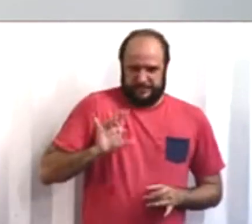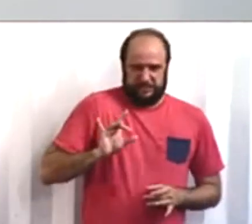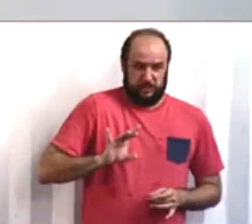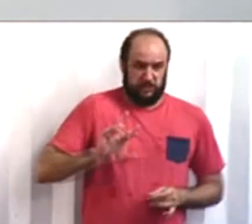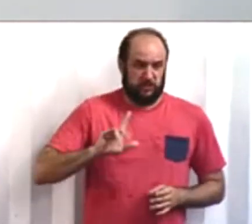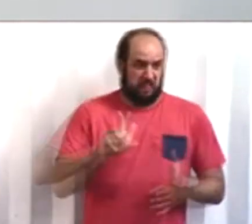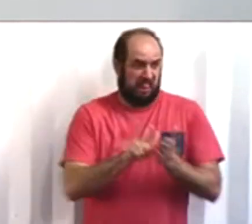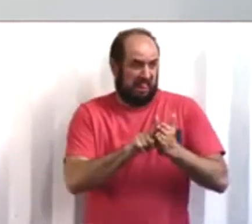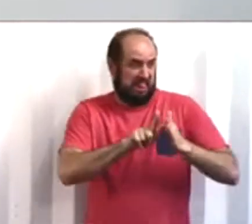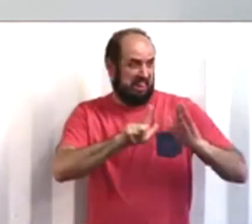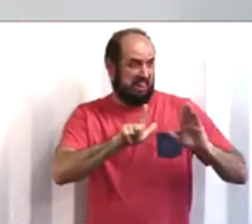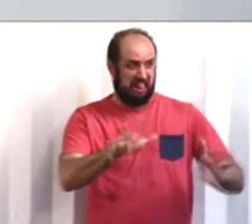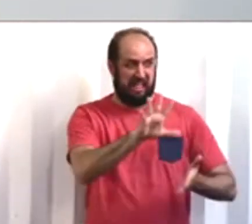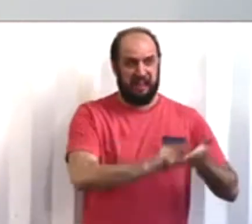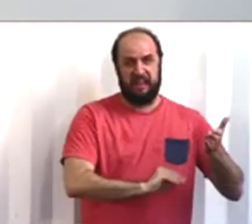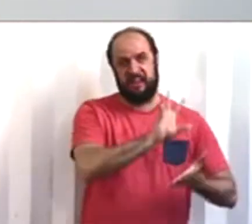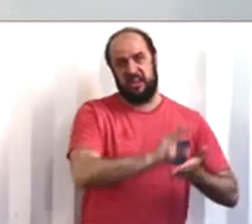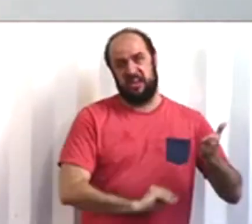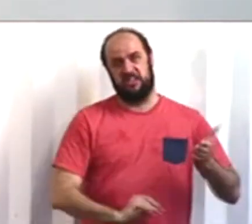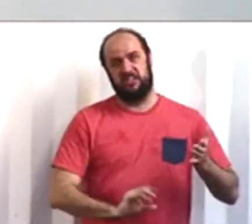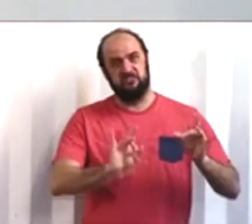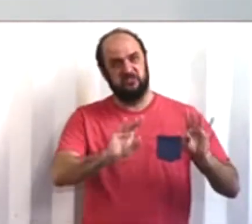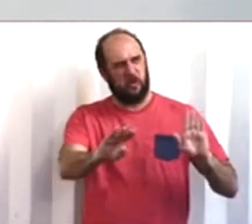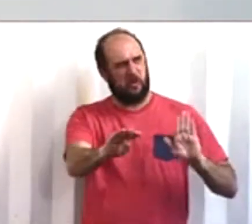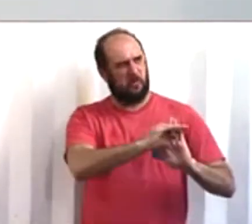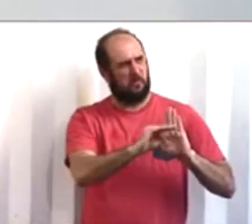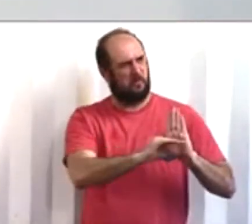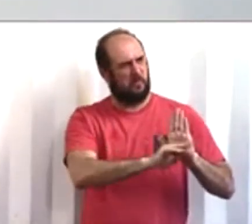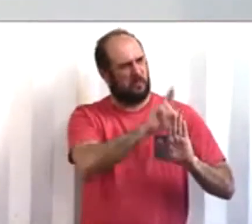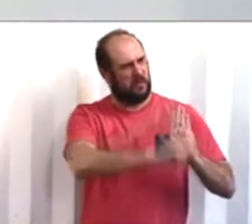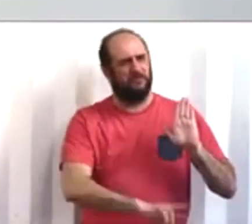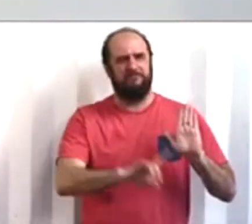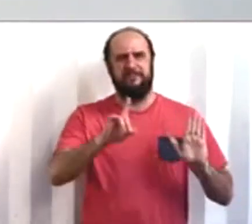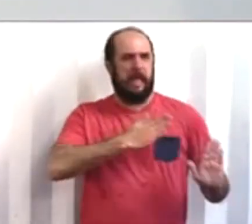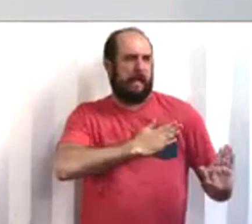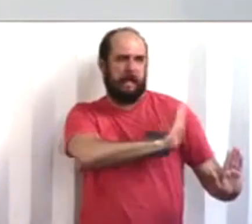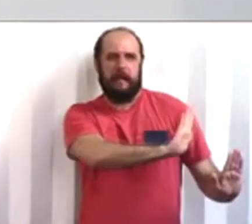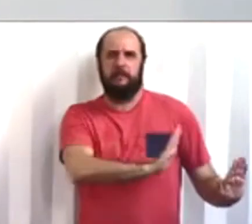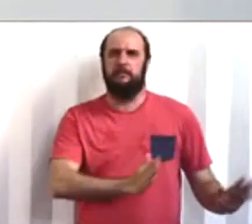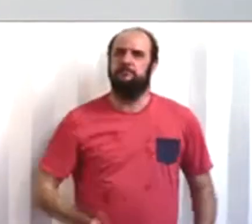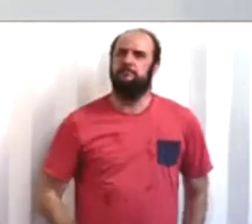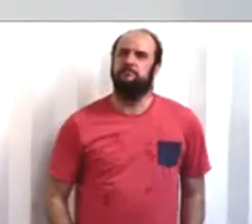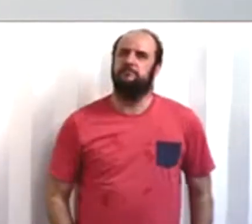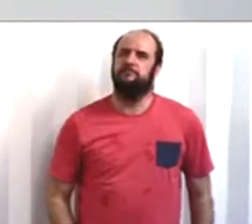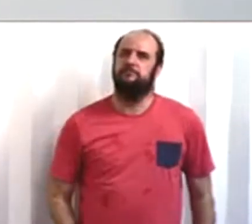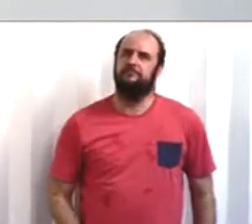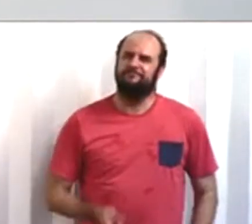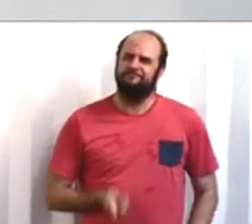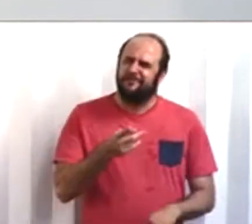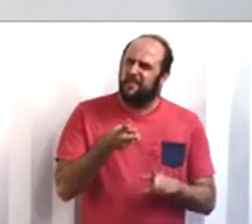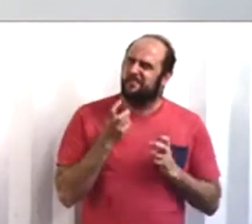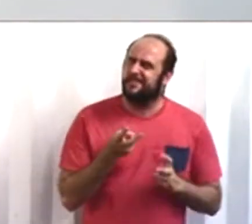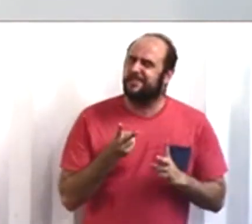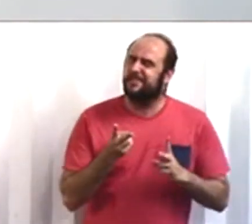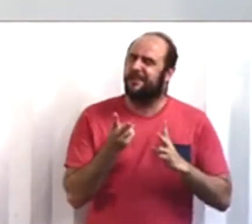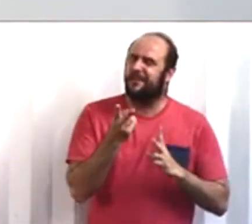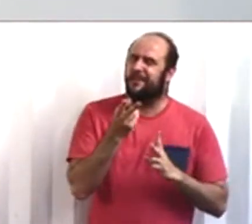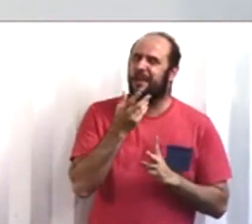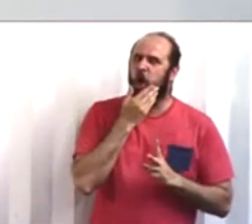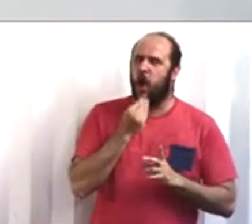legalisticamente exercidas a partir de protocolos que já não agradam mais a Deus. Percebe como é a pregação de